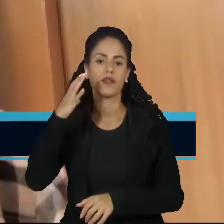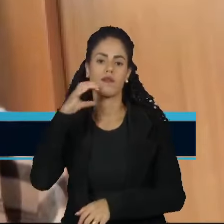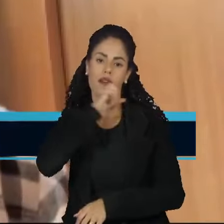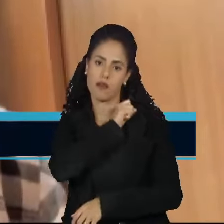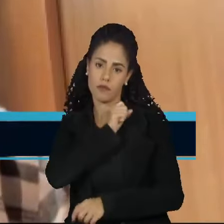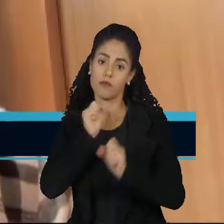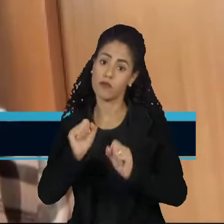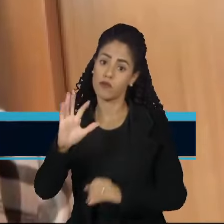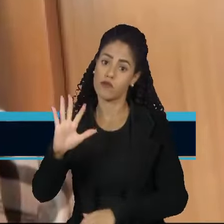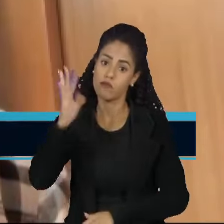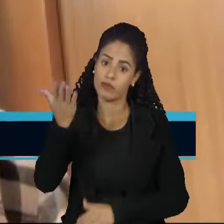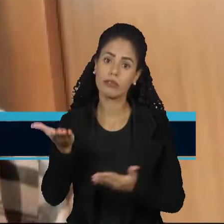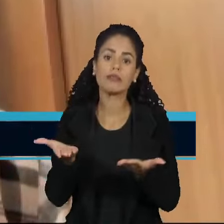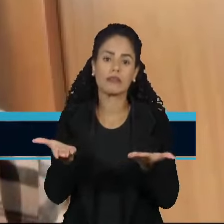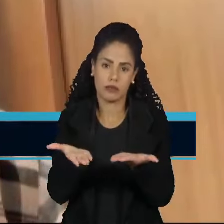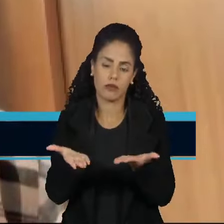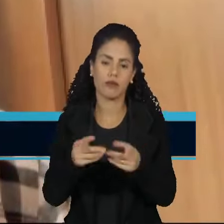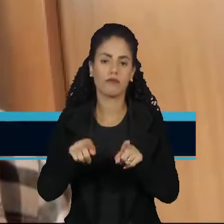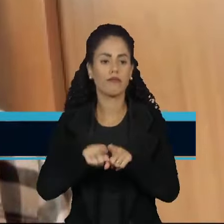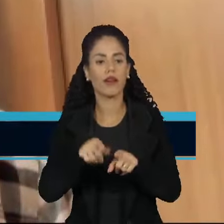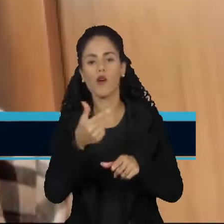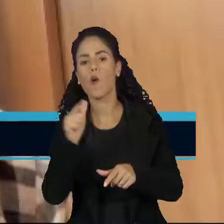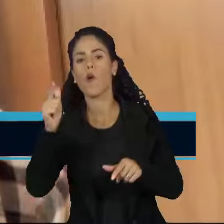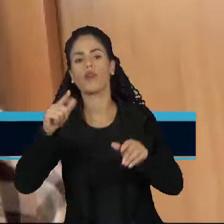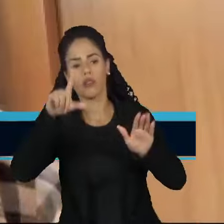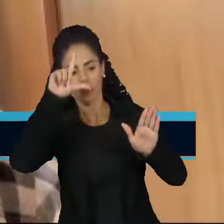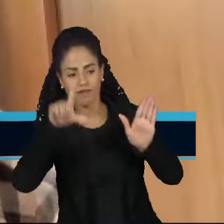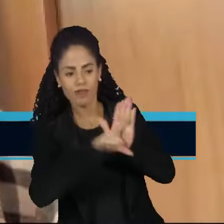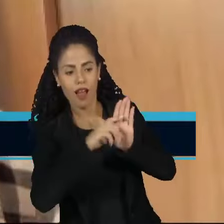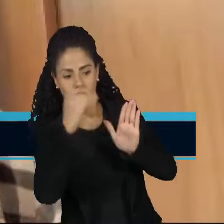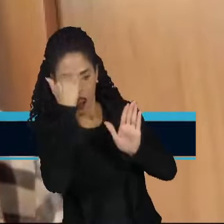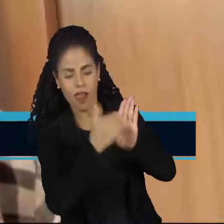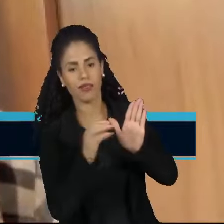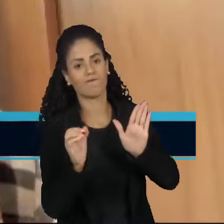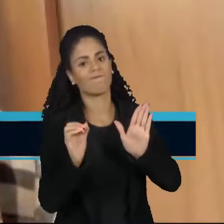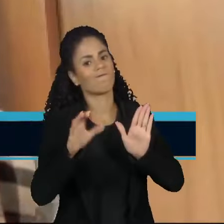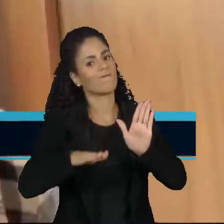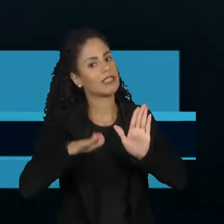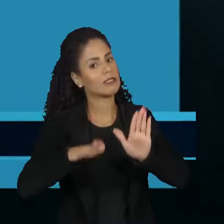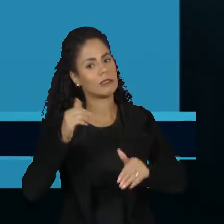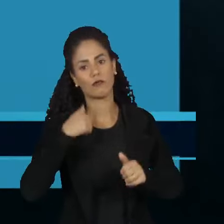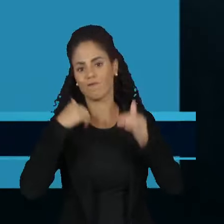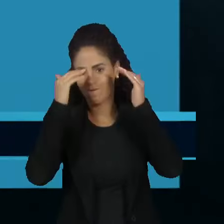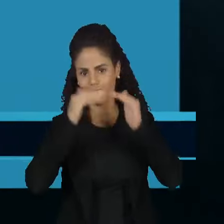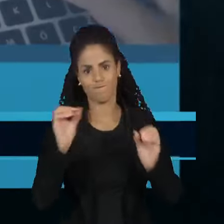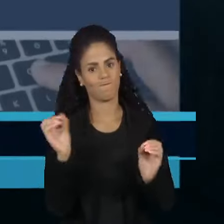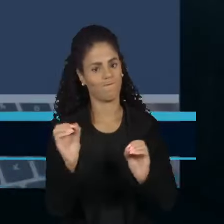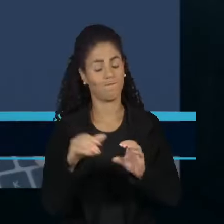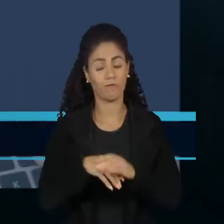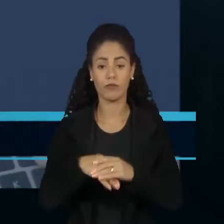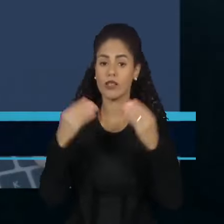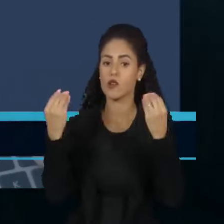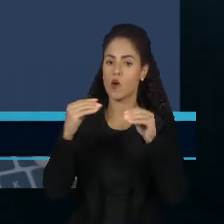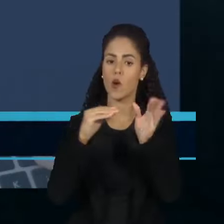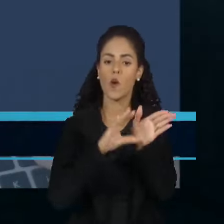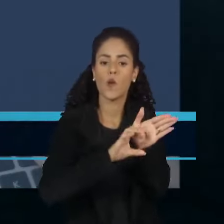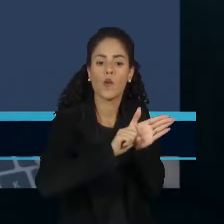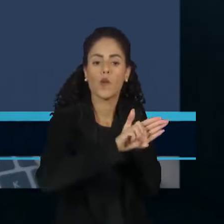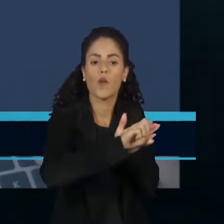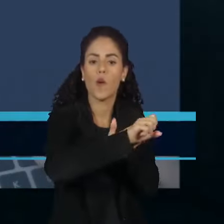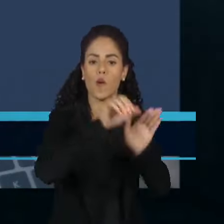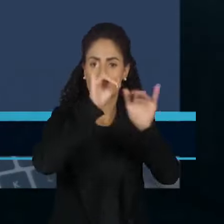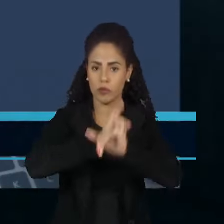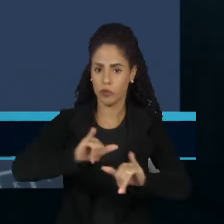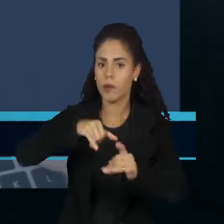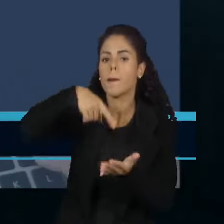e muitas vezes para além da lei, né, para por fora da regulamentação. Em nota, o Google afirma ter o